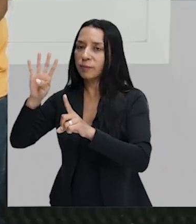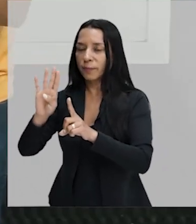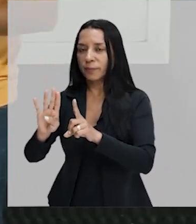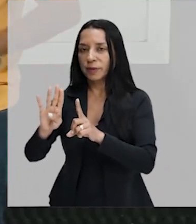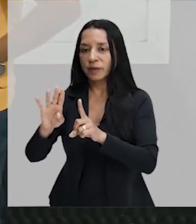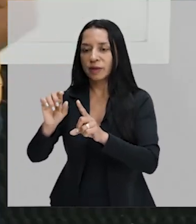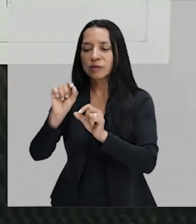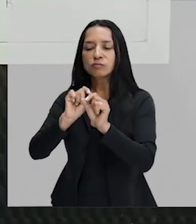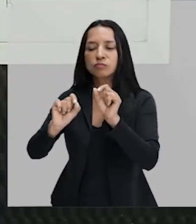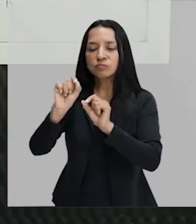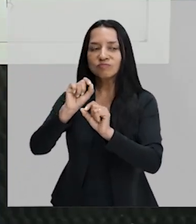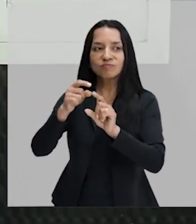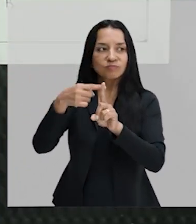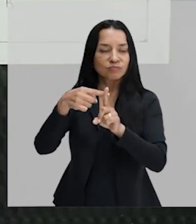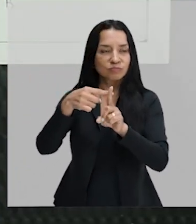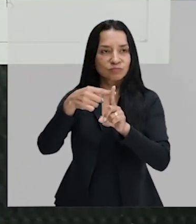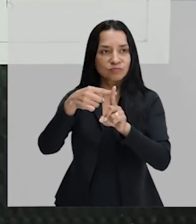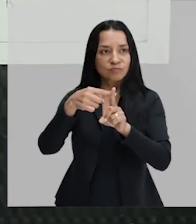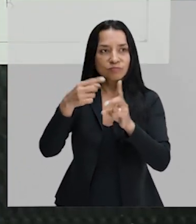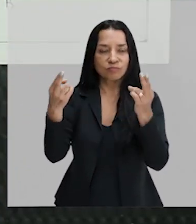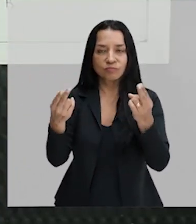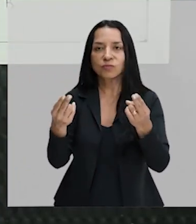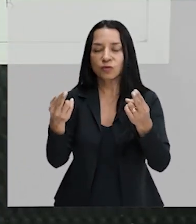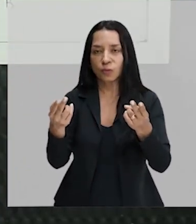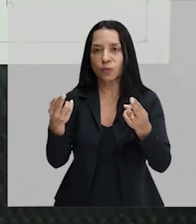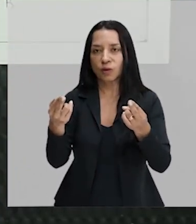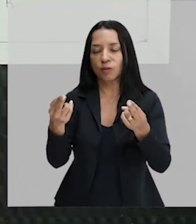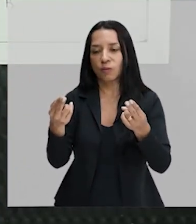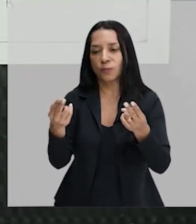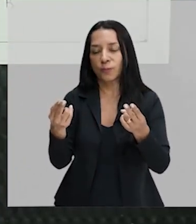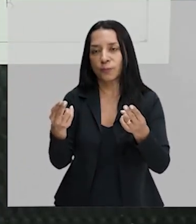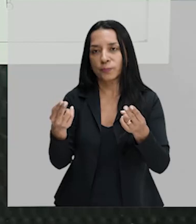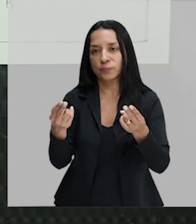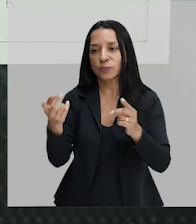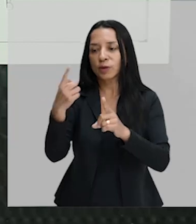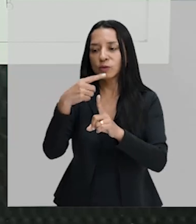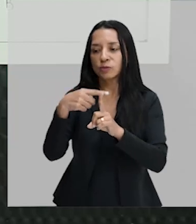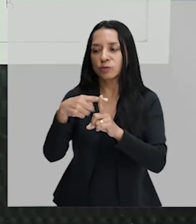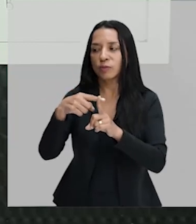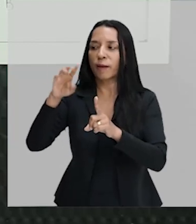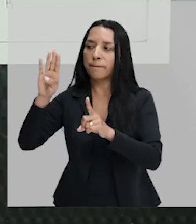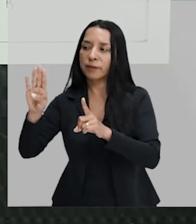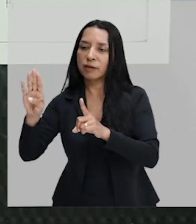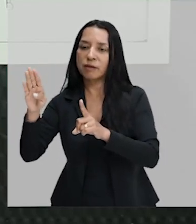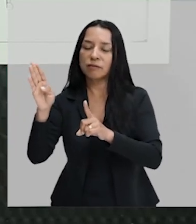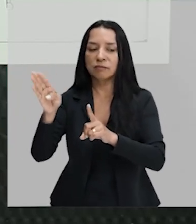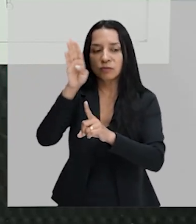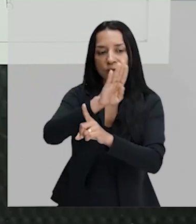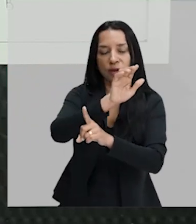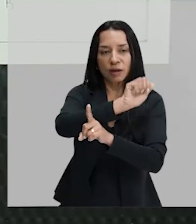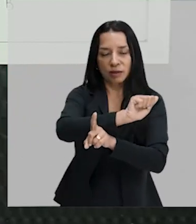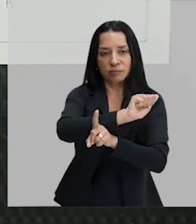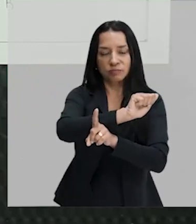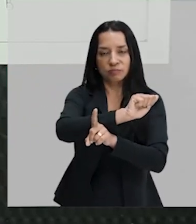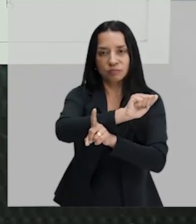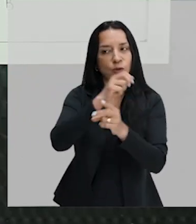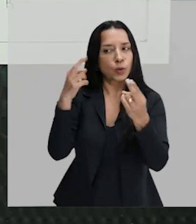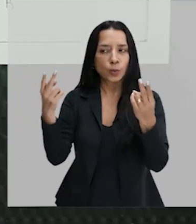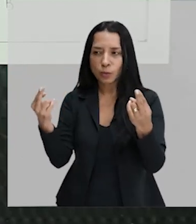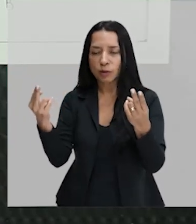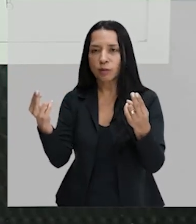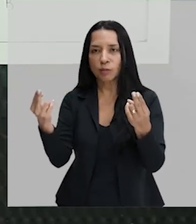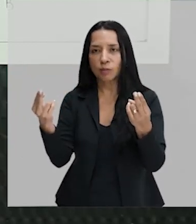letra maiúscula. E é a mesma coisa de você somar a matriz B com a matriz A. Ó. É que